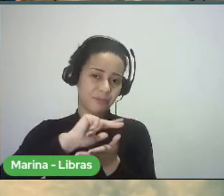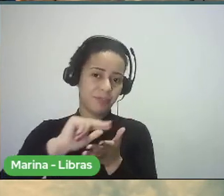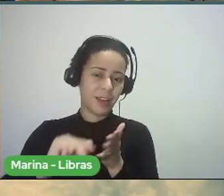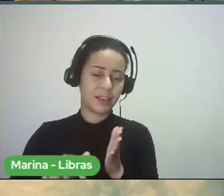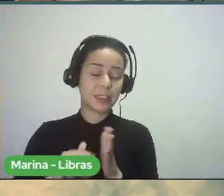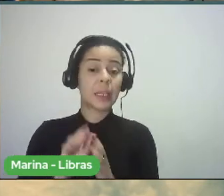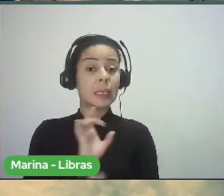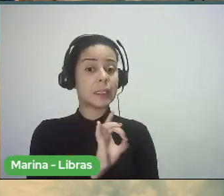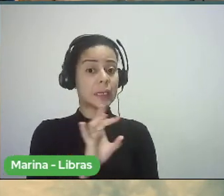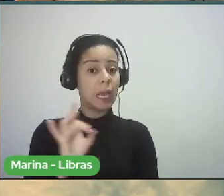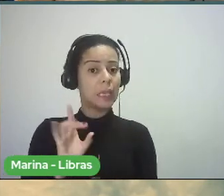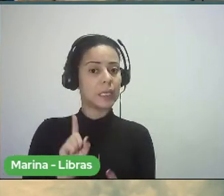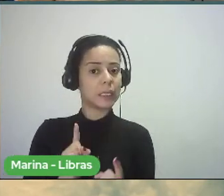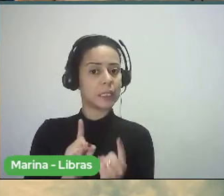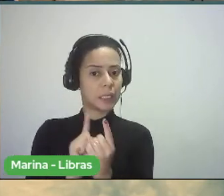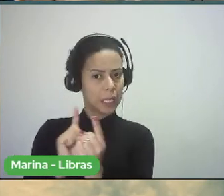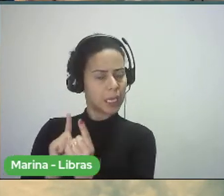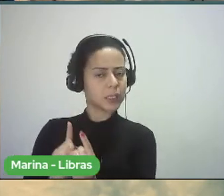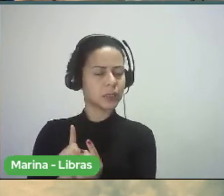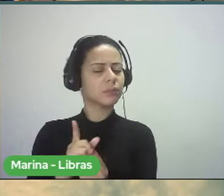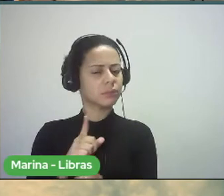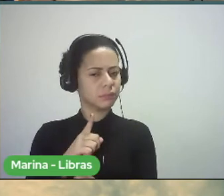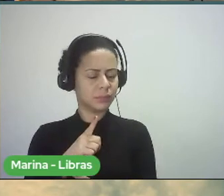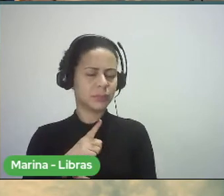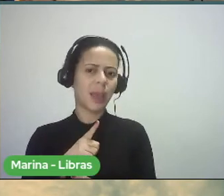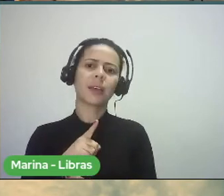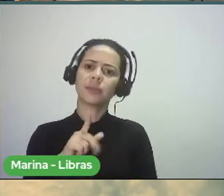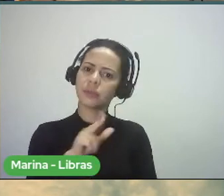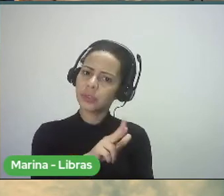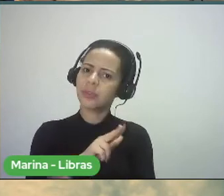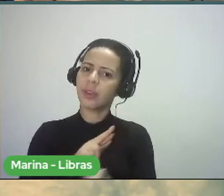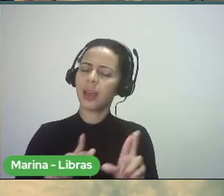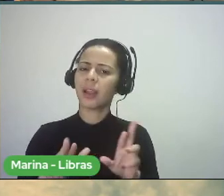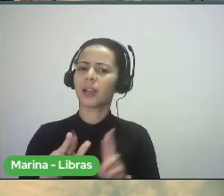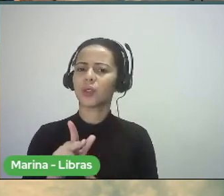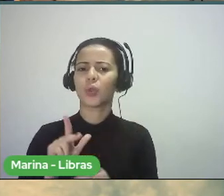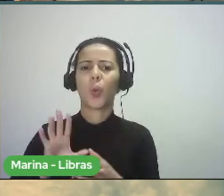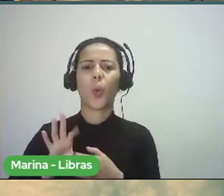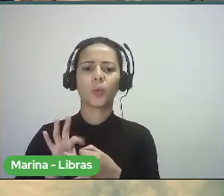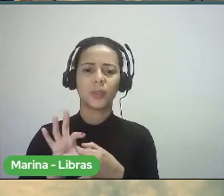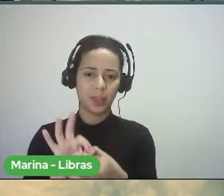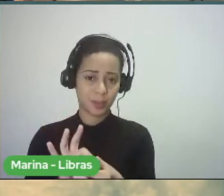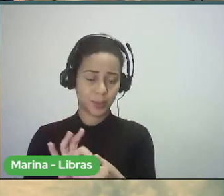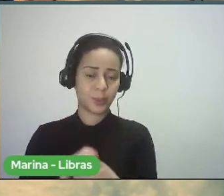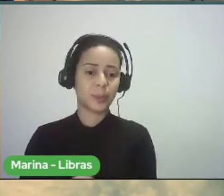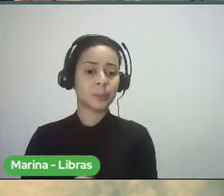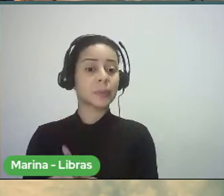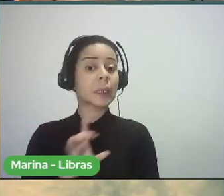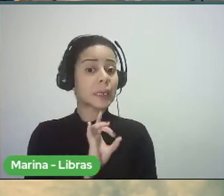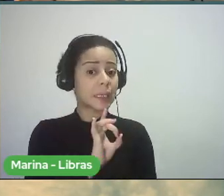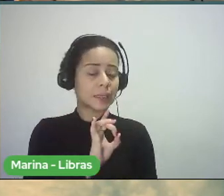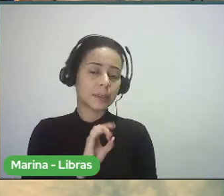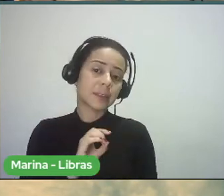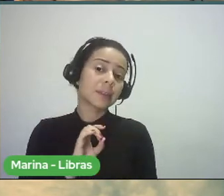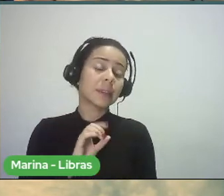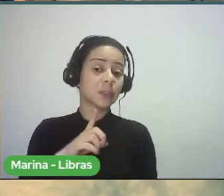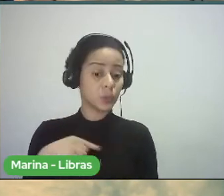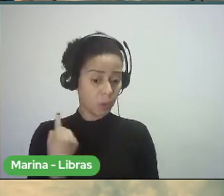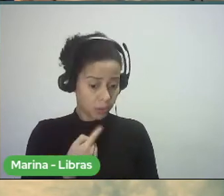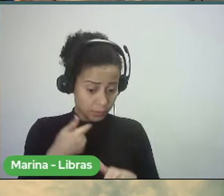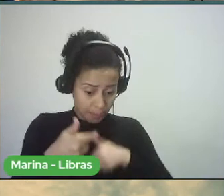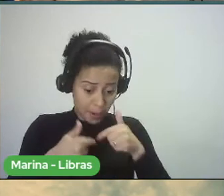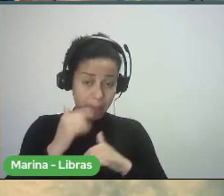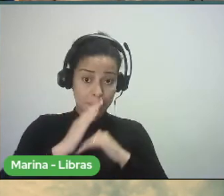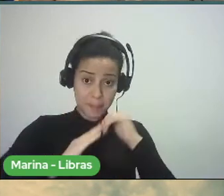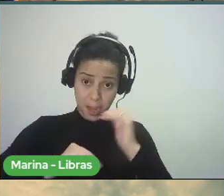contexto diferente e que mesmo a gente sabendo da importância de cada uma dessas práticas e os resultados que elas trazem é por isso que a gente